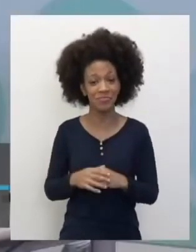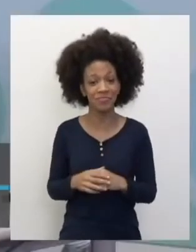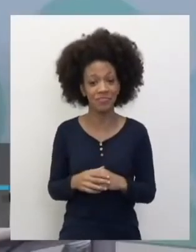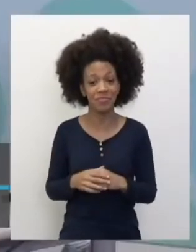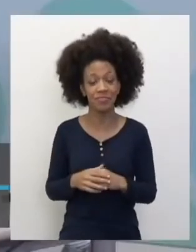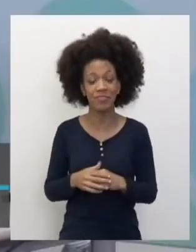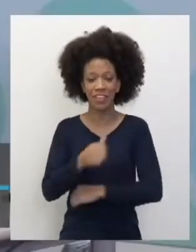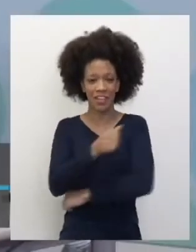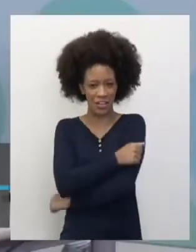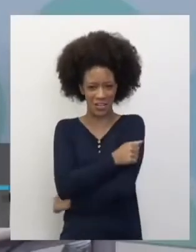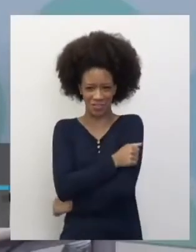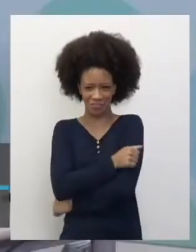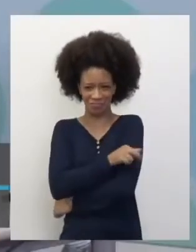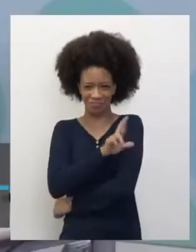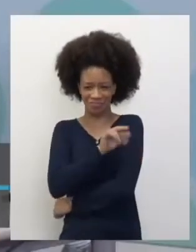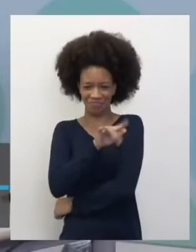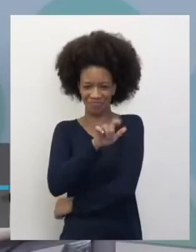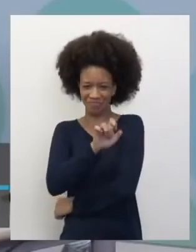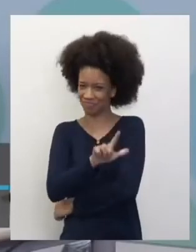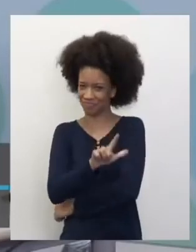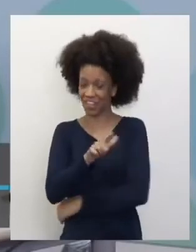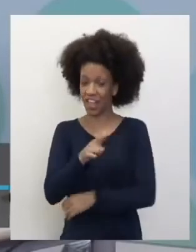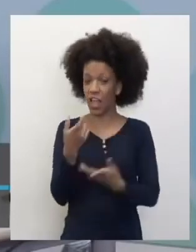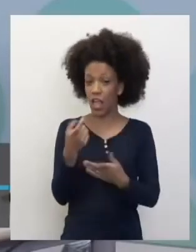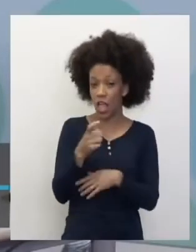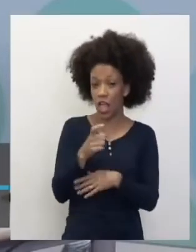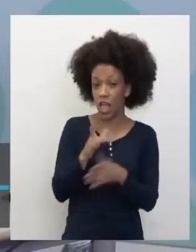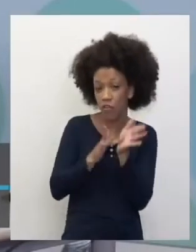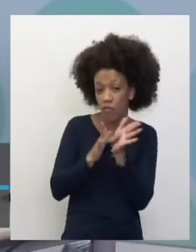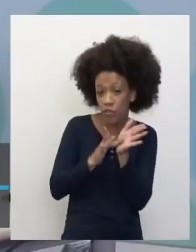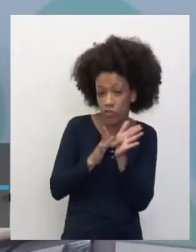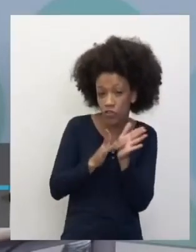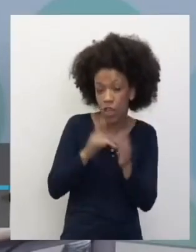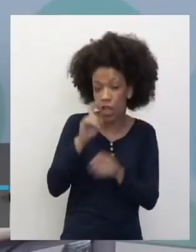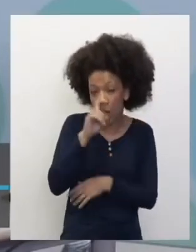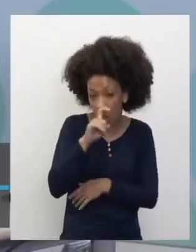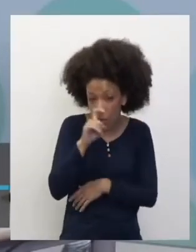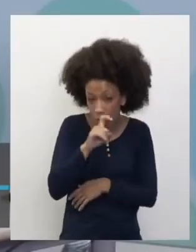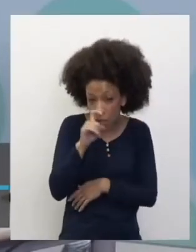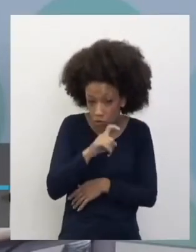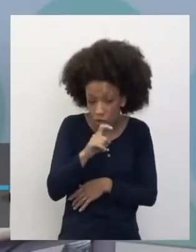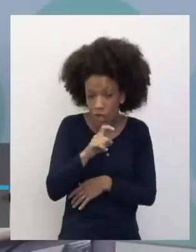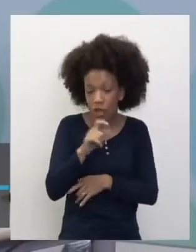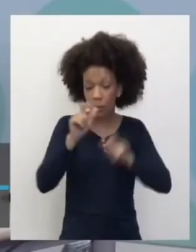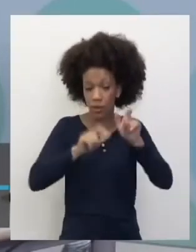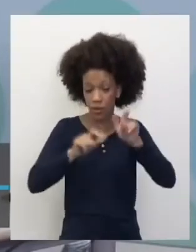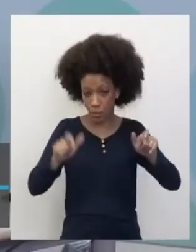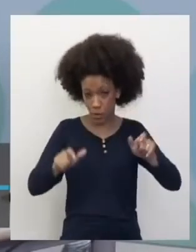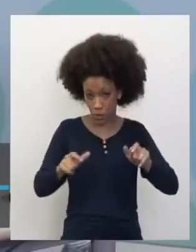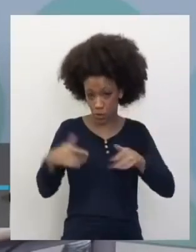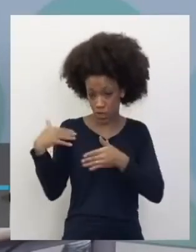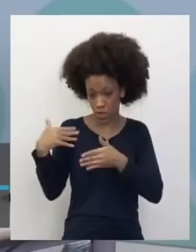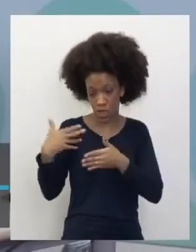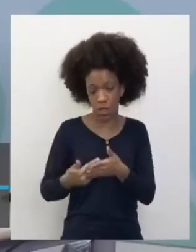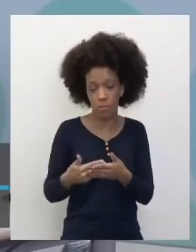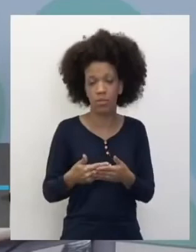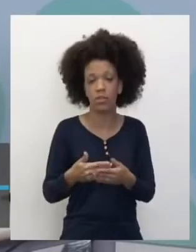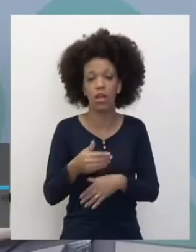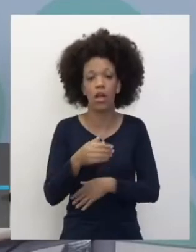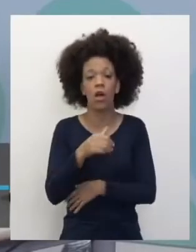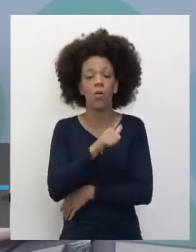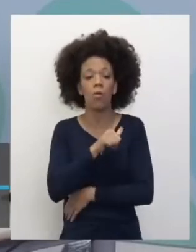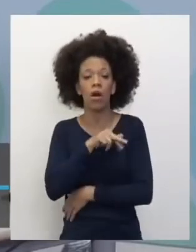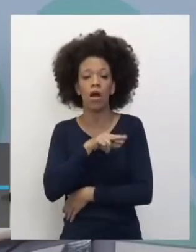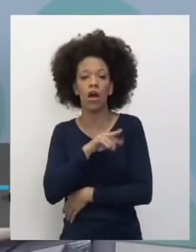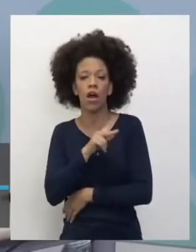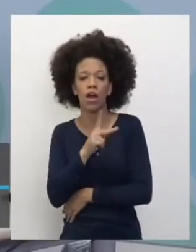O aluno Rafael da Proa, Ana Paula, colocou enganar o povo da época. O Arthur do Pro